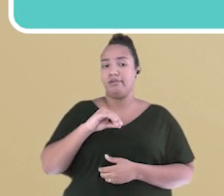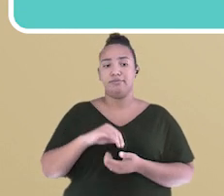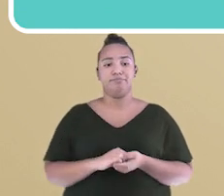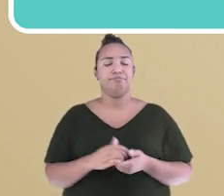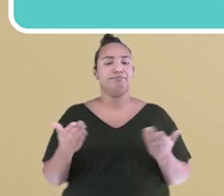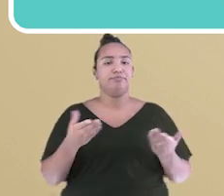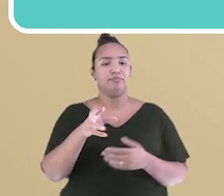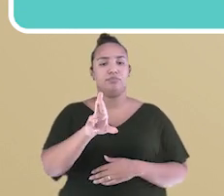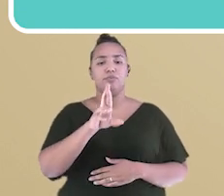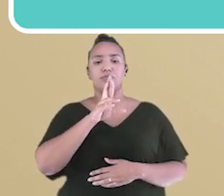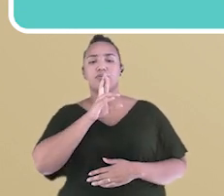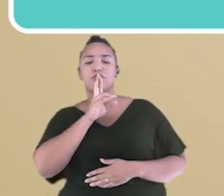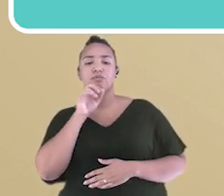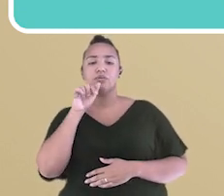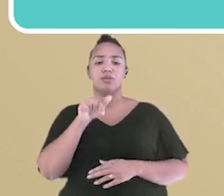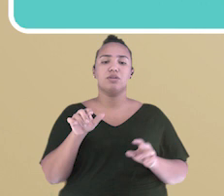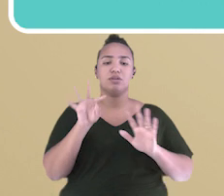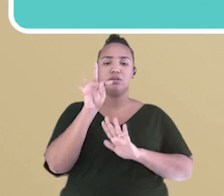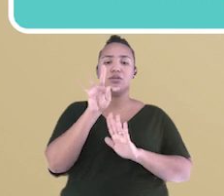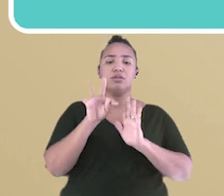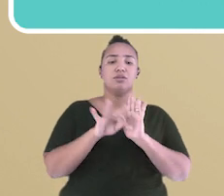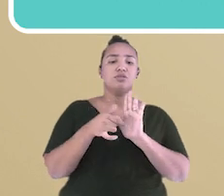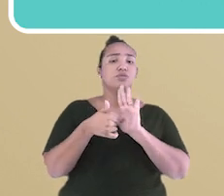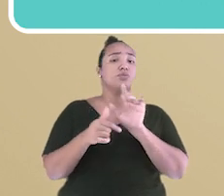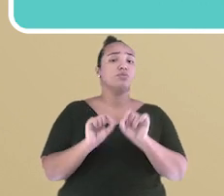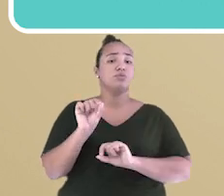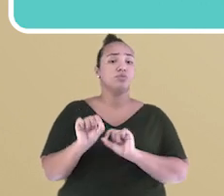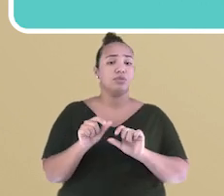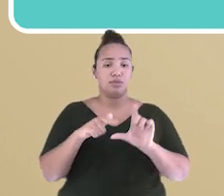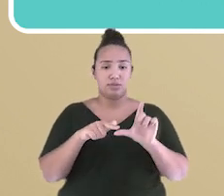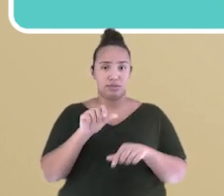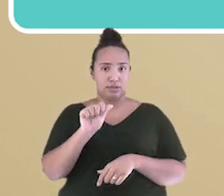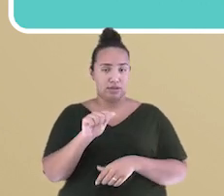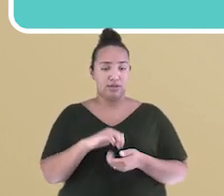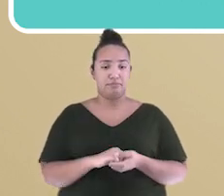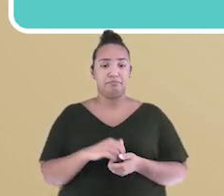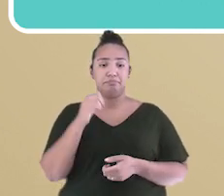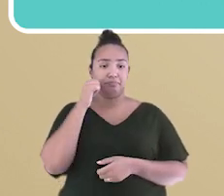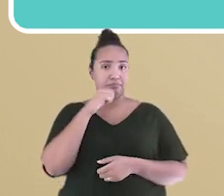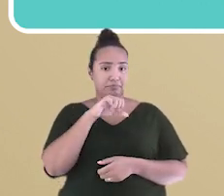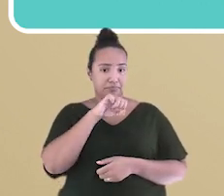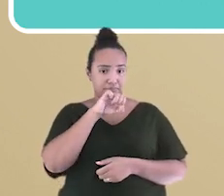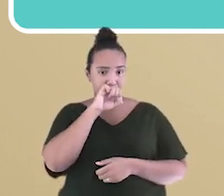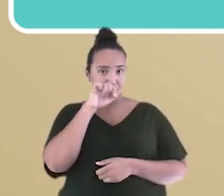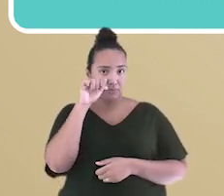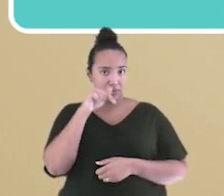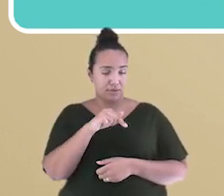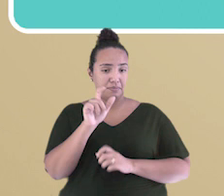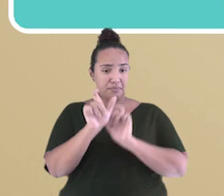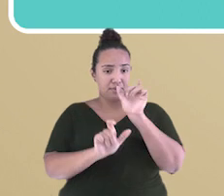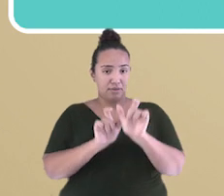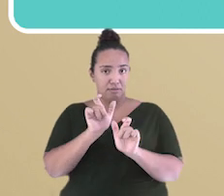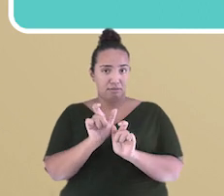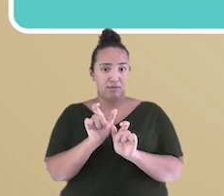Responda para mim. Do que se trata esse texto afinal? Letra A. A mãe do Seninha é exagerada